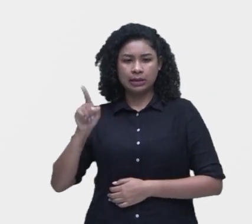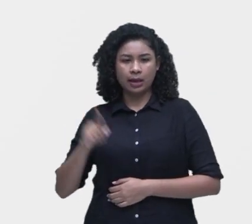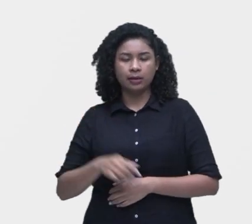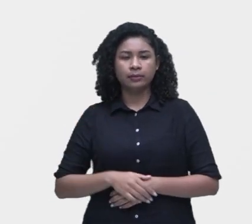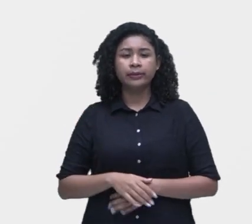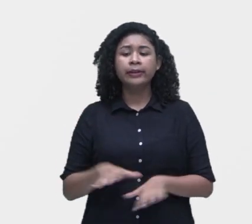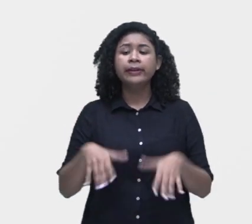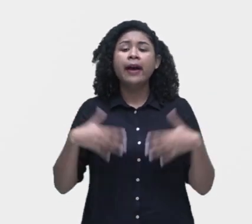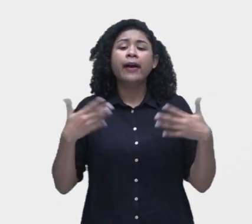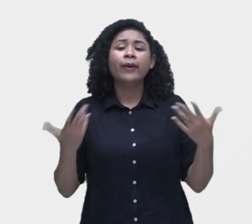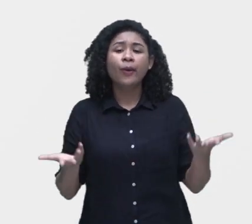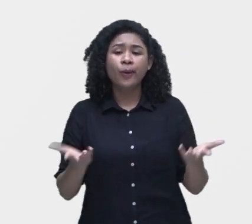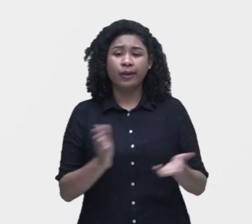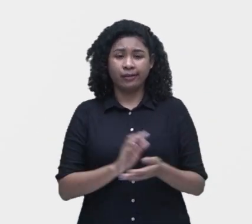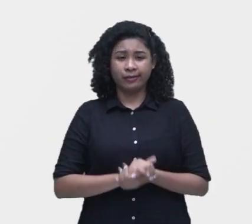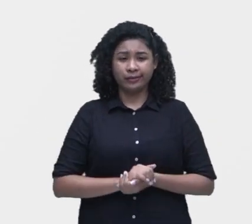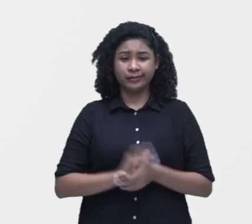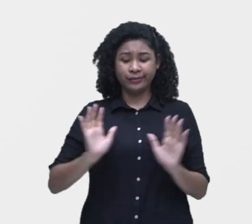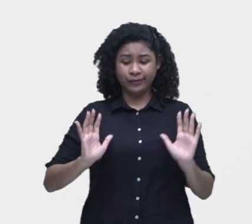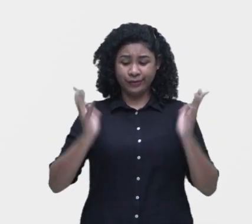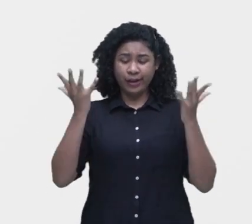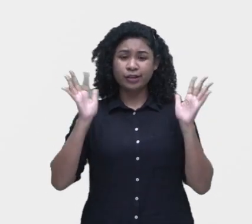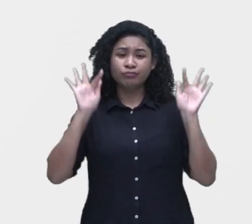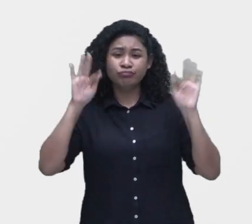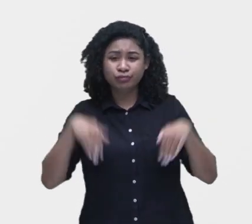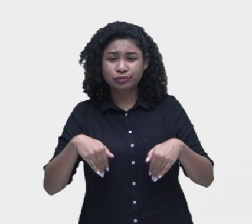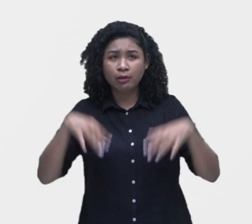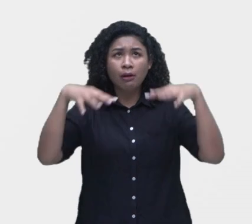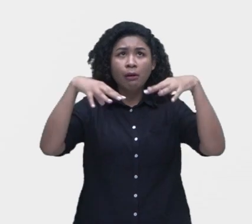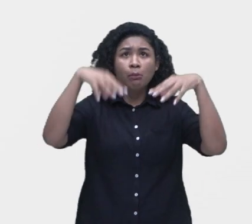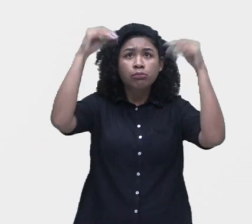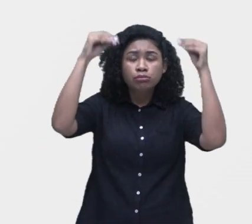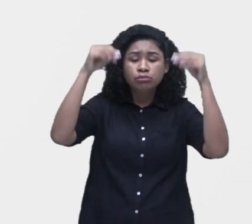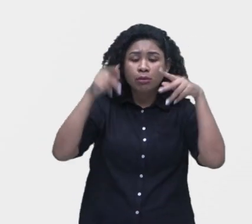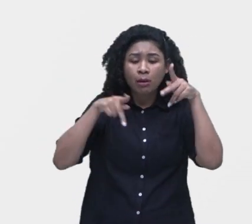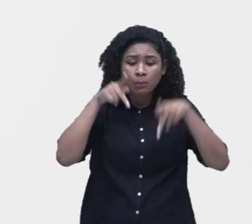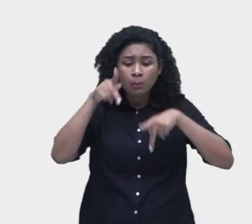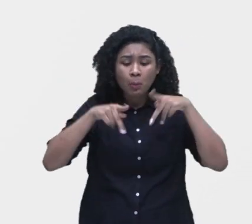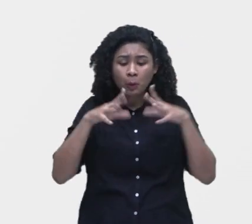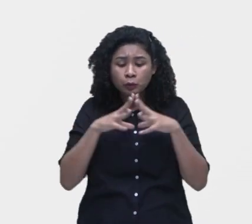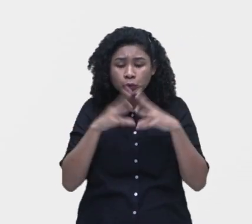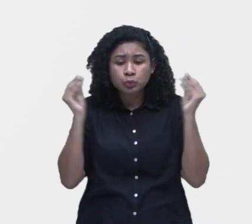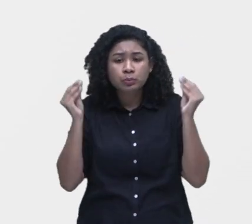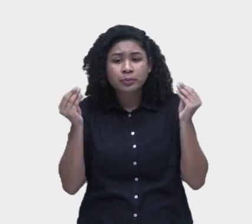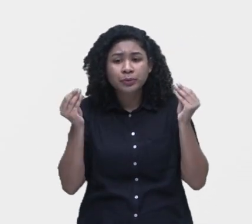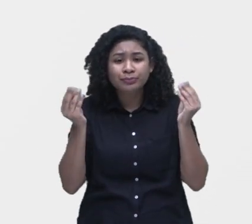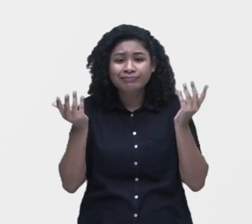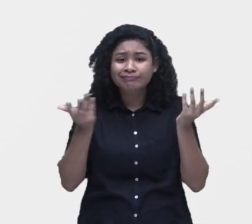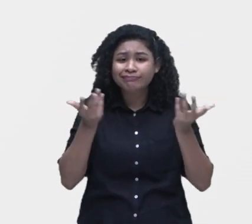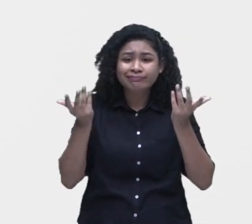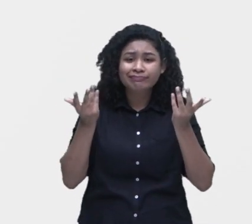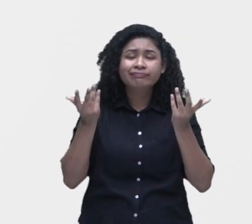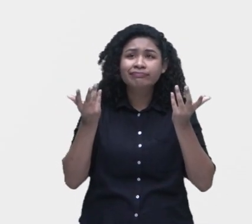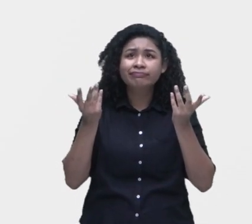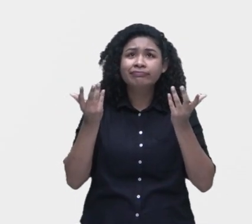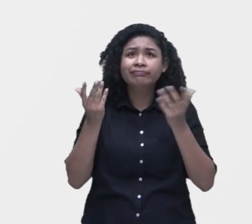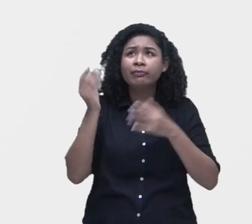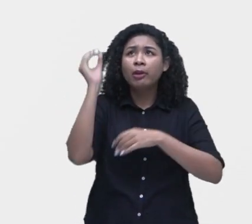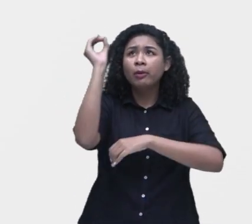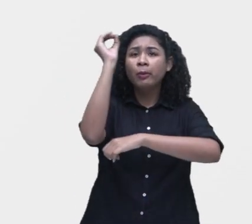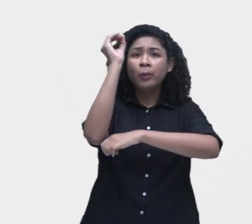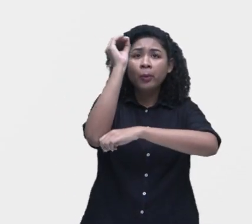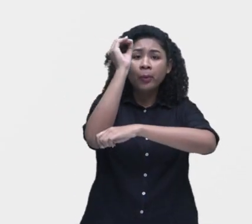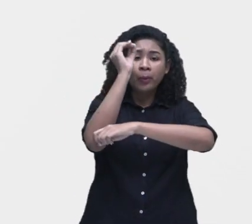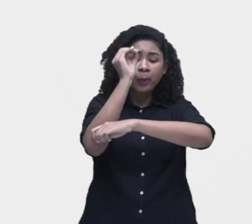festa acabou, a luz apagou, o povo sumiu, a noite esfriou. E